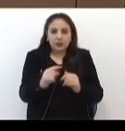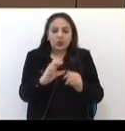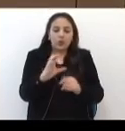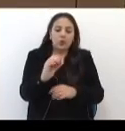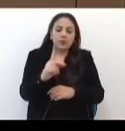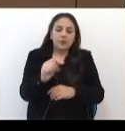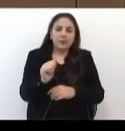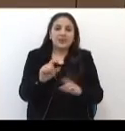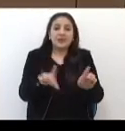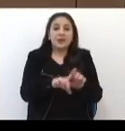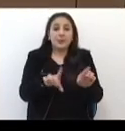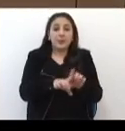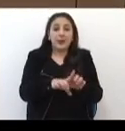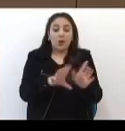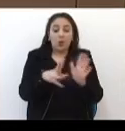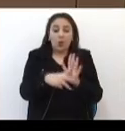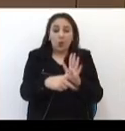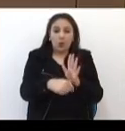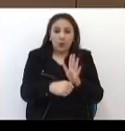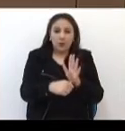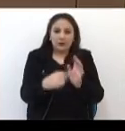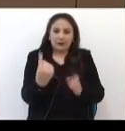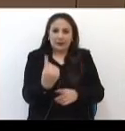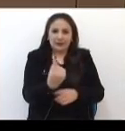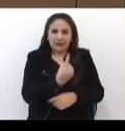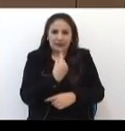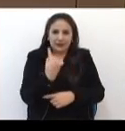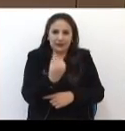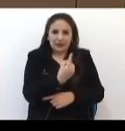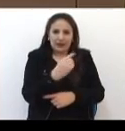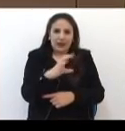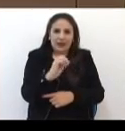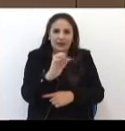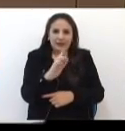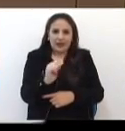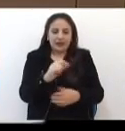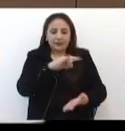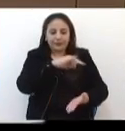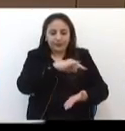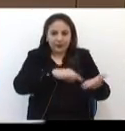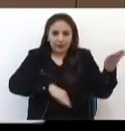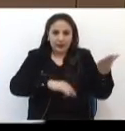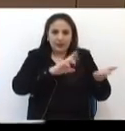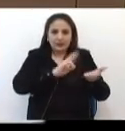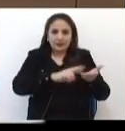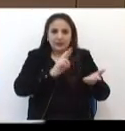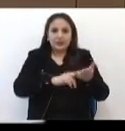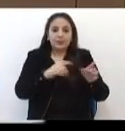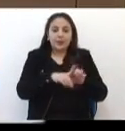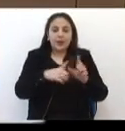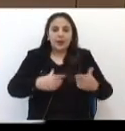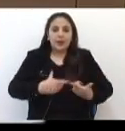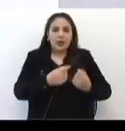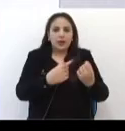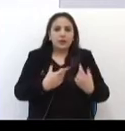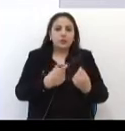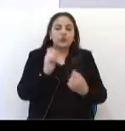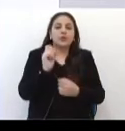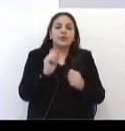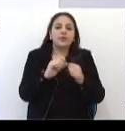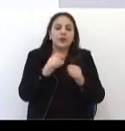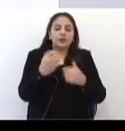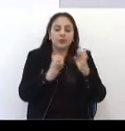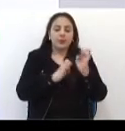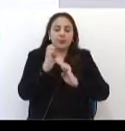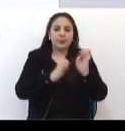sobre a fraude das catracas, pareceres do Tribunal de Contas, extratos de receita e despesas. O que